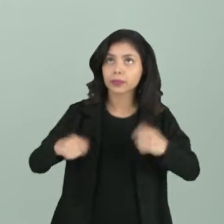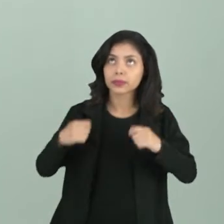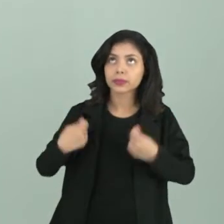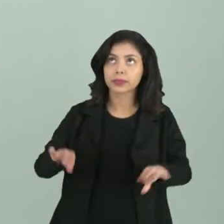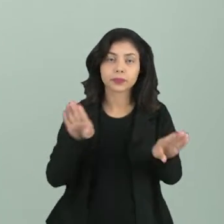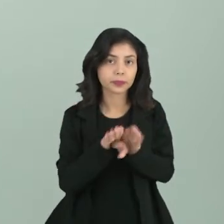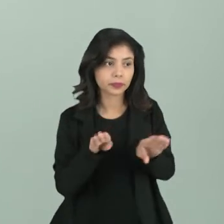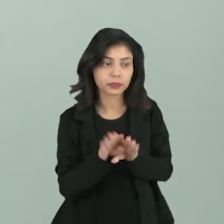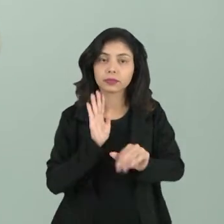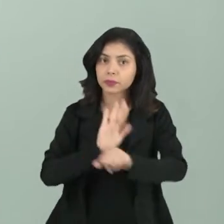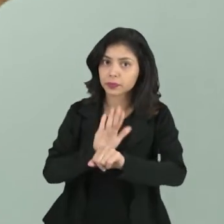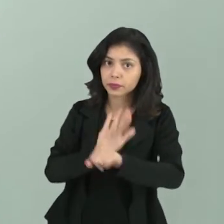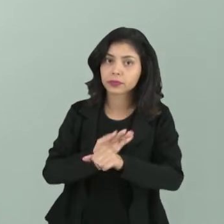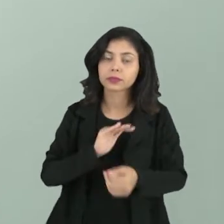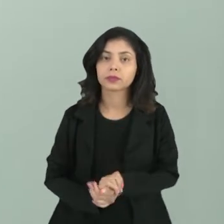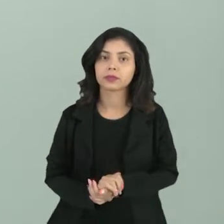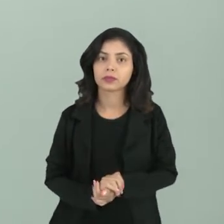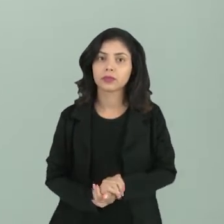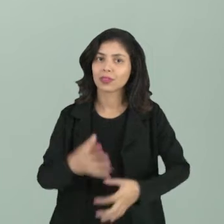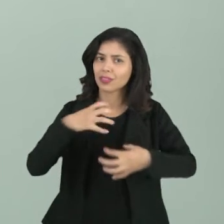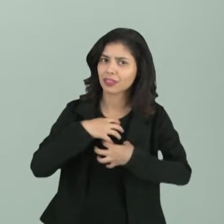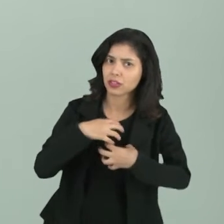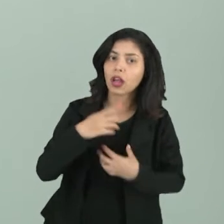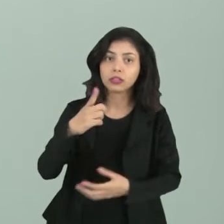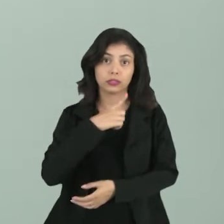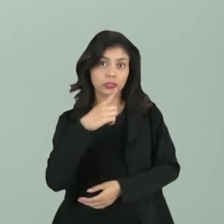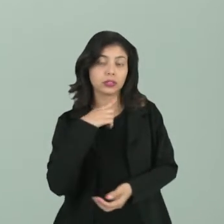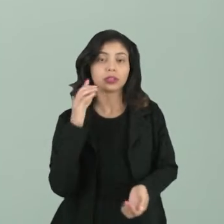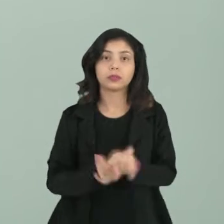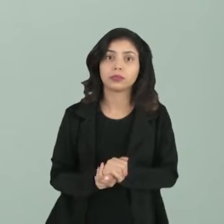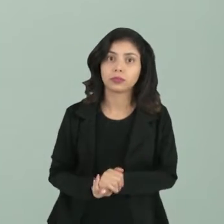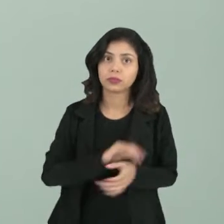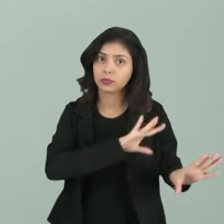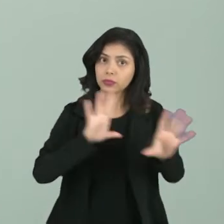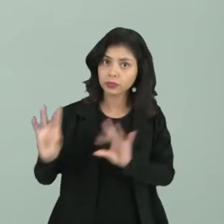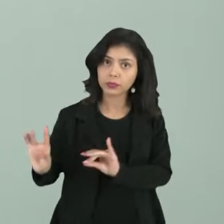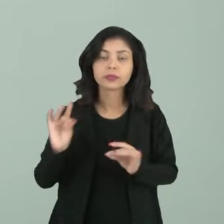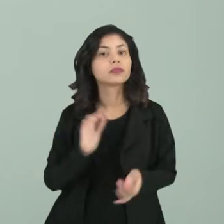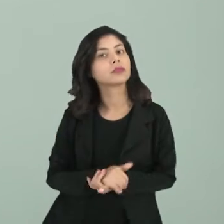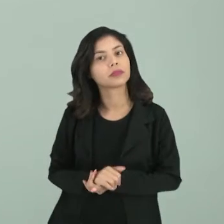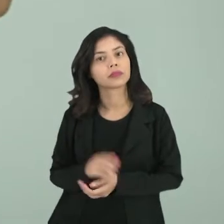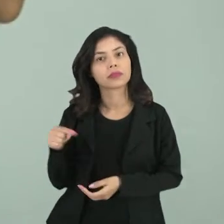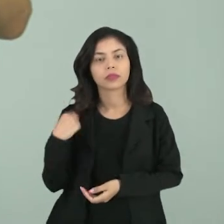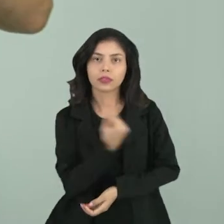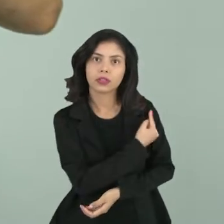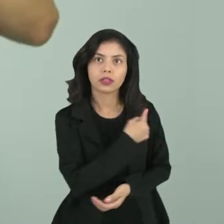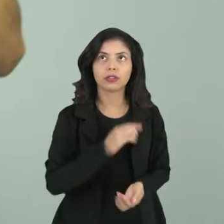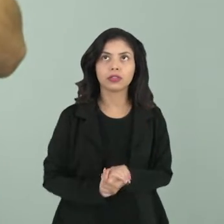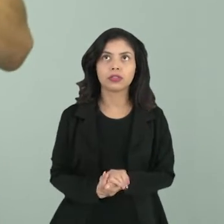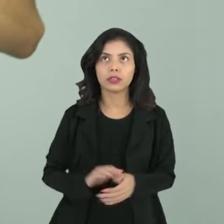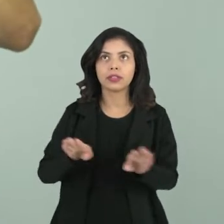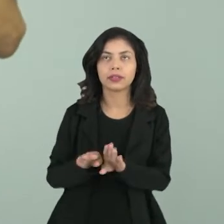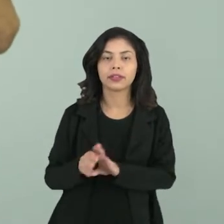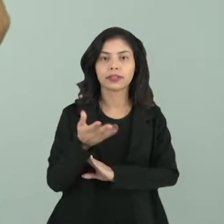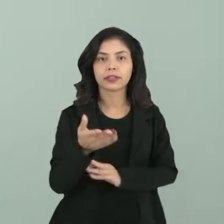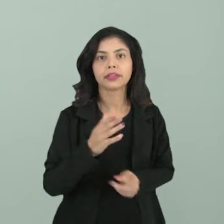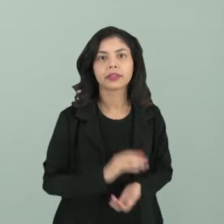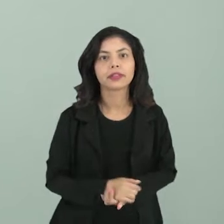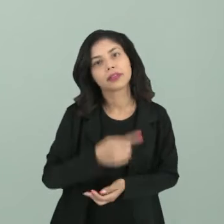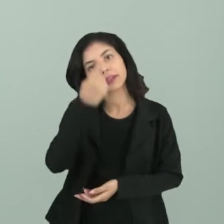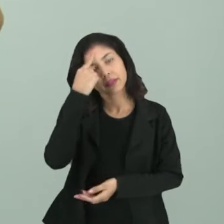a atuação dos movimentos ambientalistas, que nós podemos atribuir